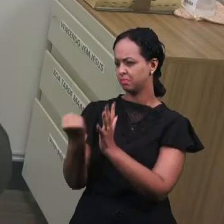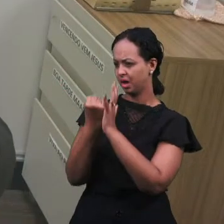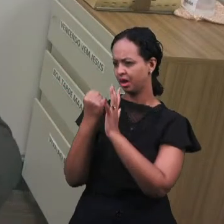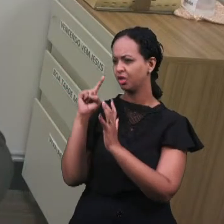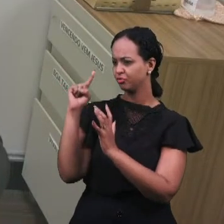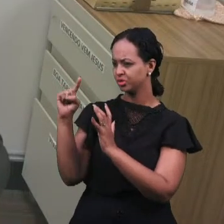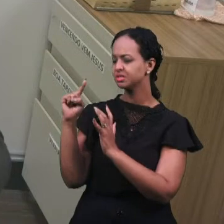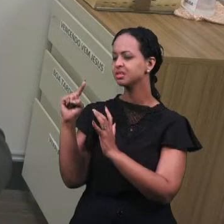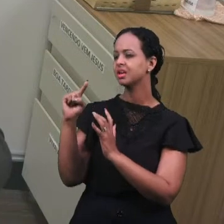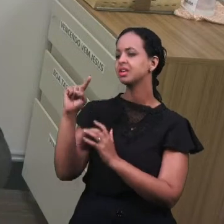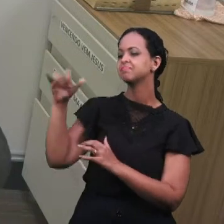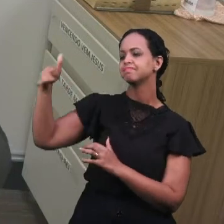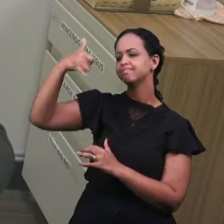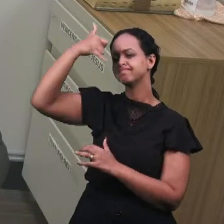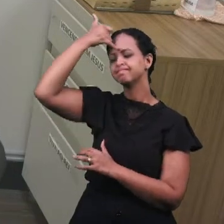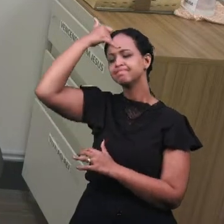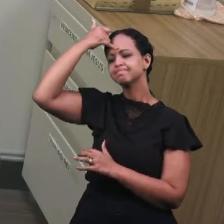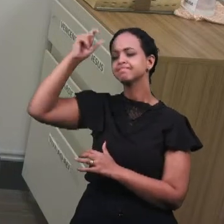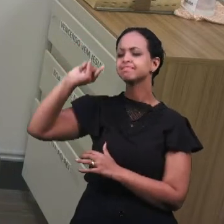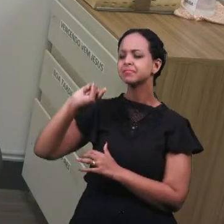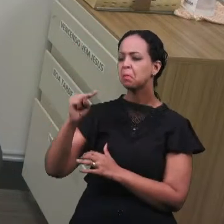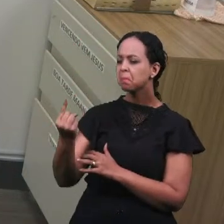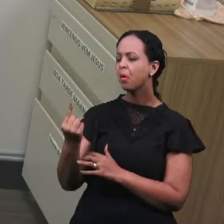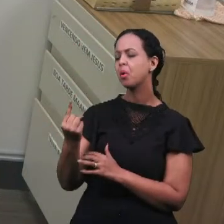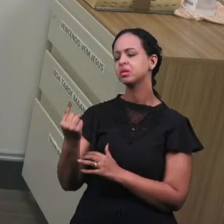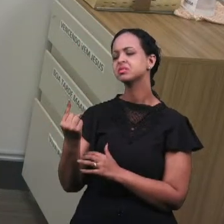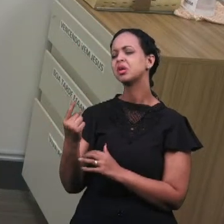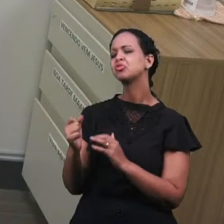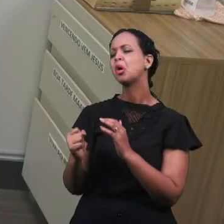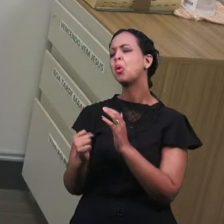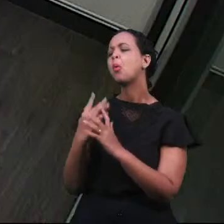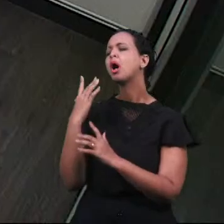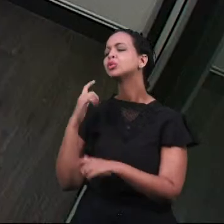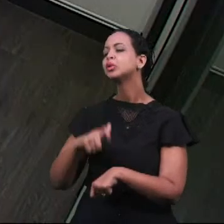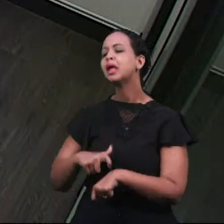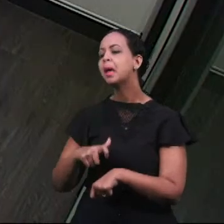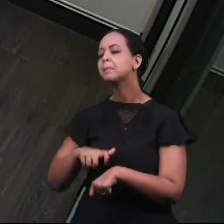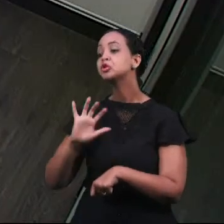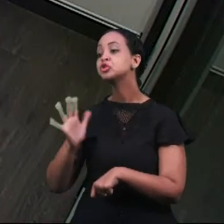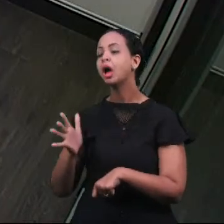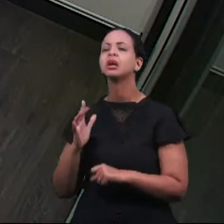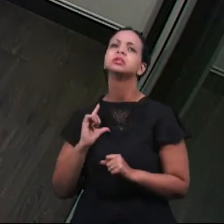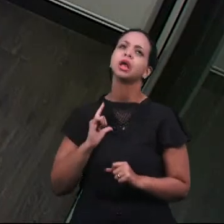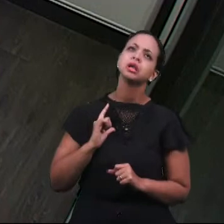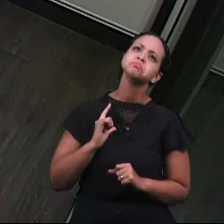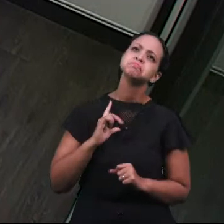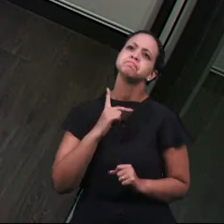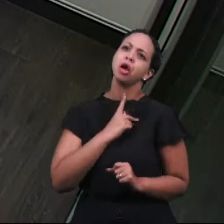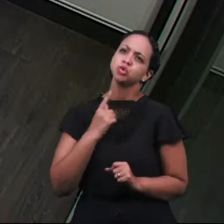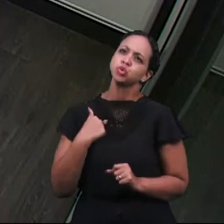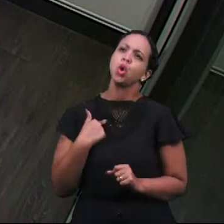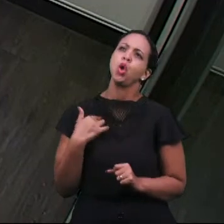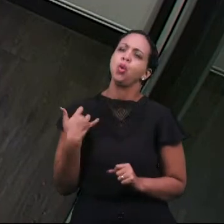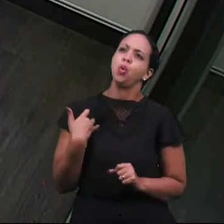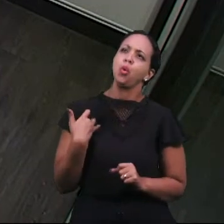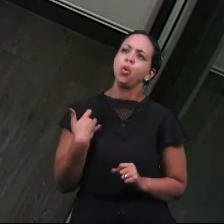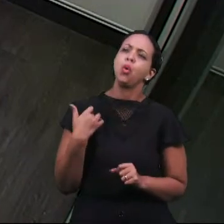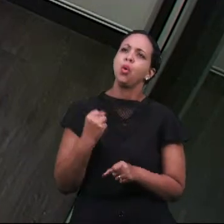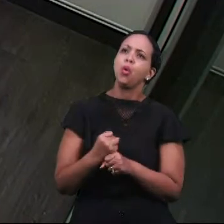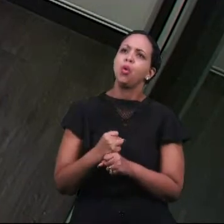foi ordenado, algo que o senhor se lembra até hoje? Já tem quanto tempo isso? Tem 21 anos, 26 anos,